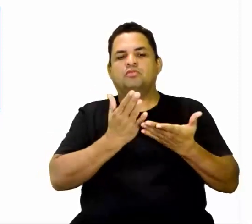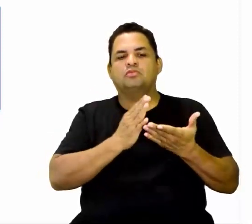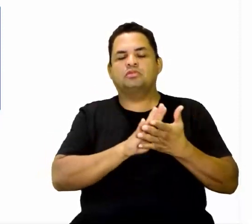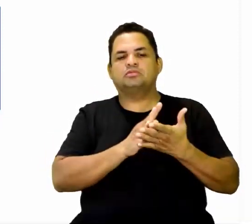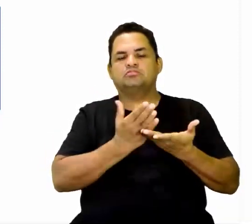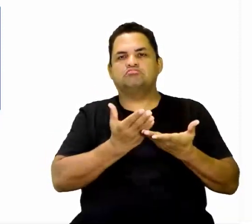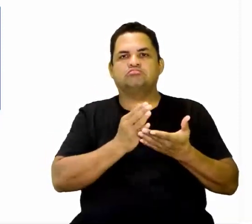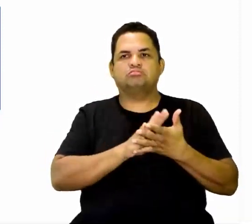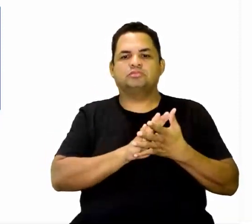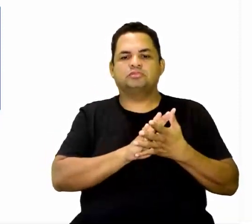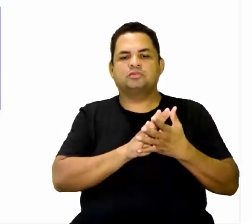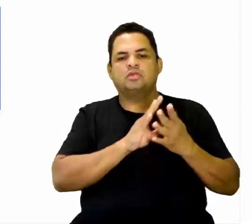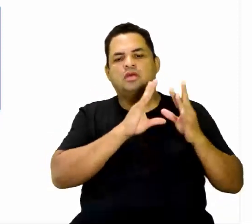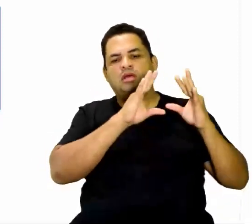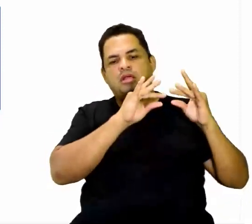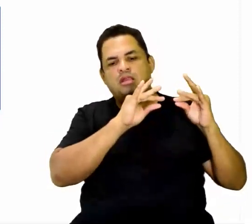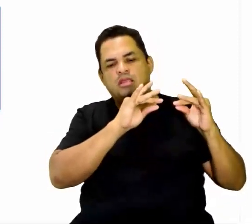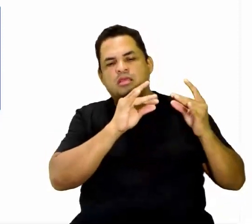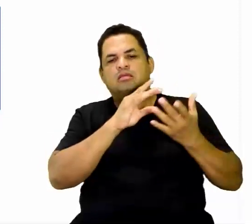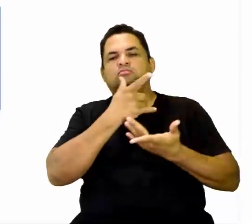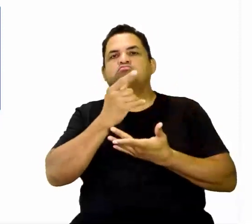Tá? Então,